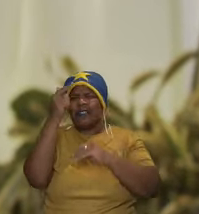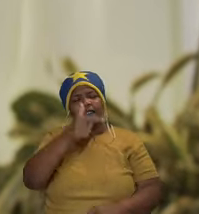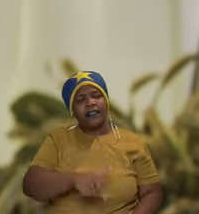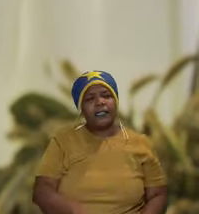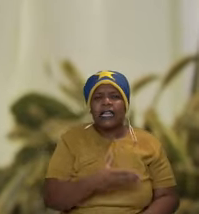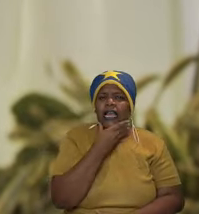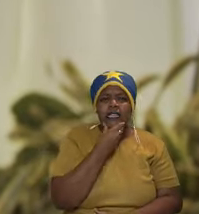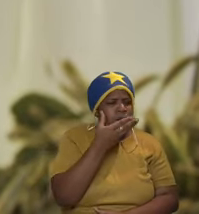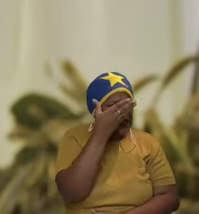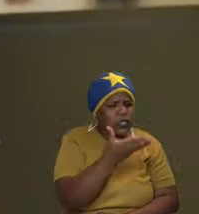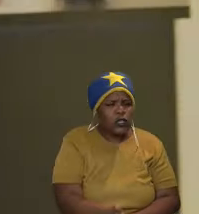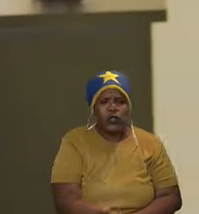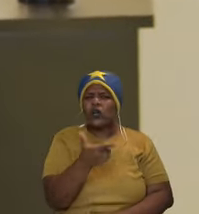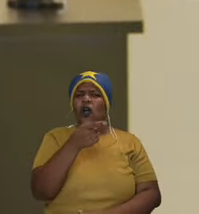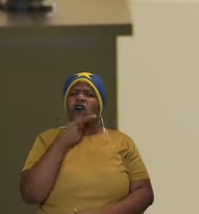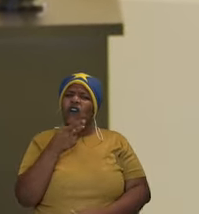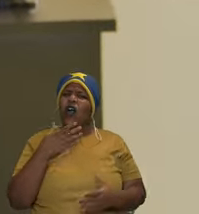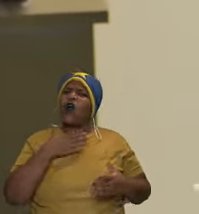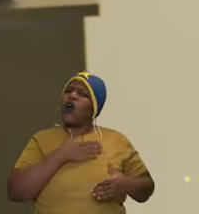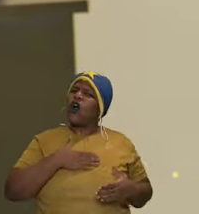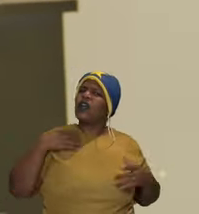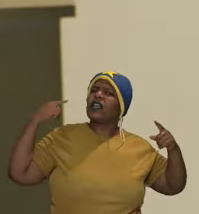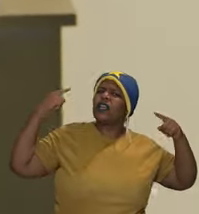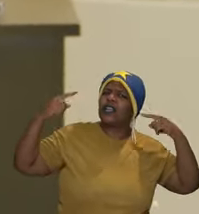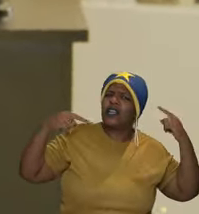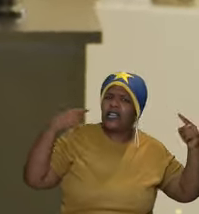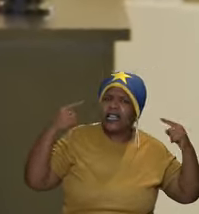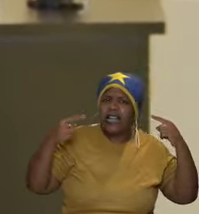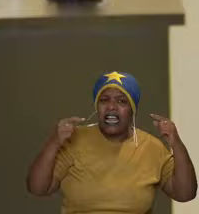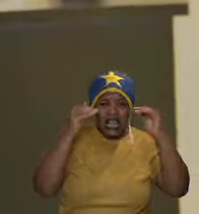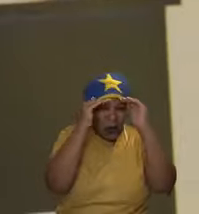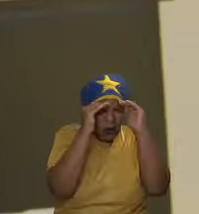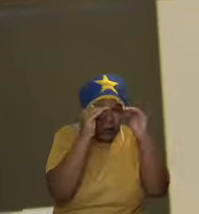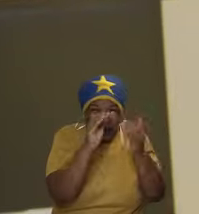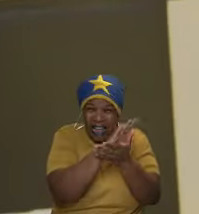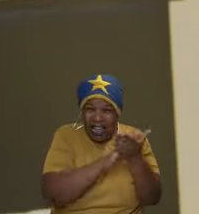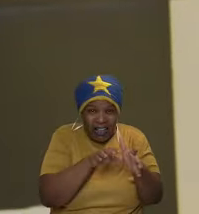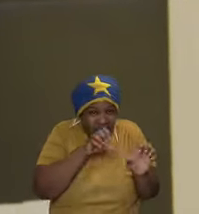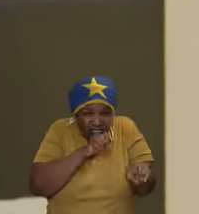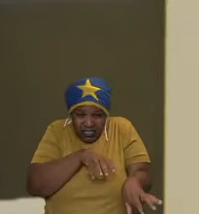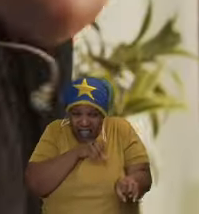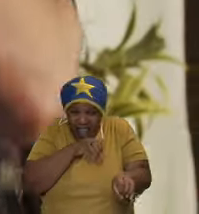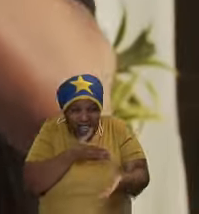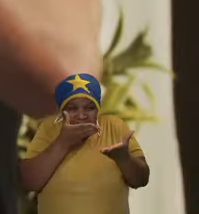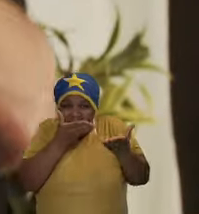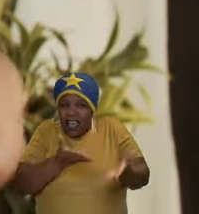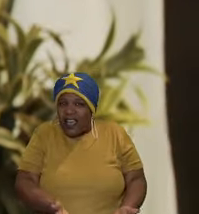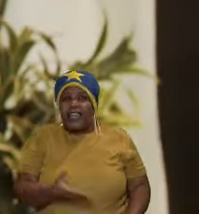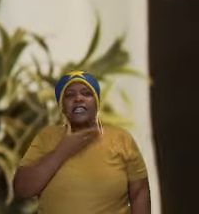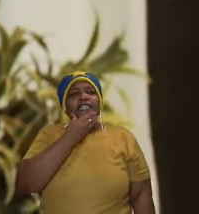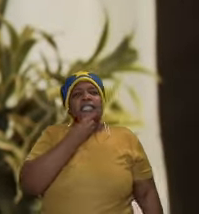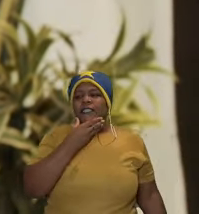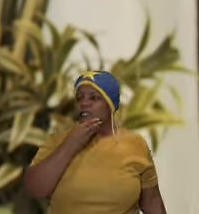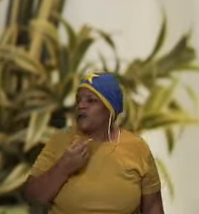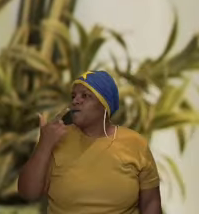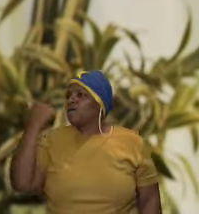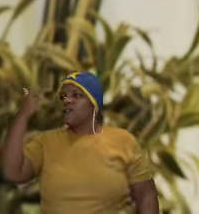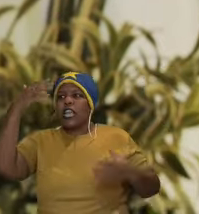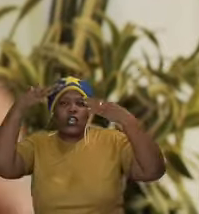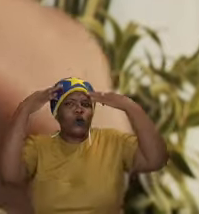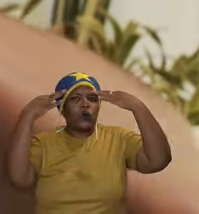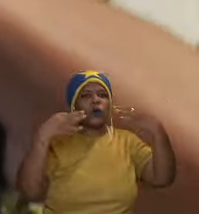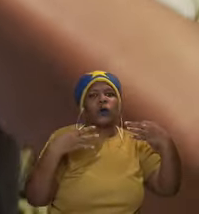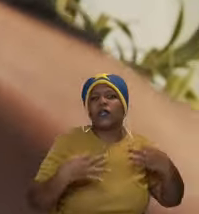tem juízo, não encosta da loucura. E não cumpri nada de tudo que eu ensinei. Esse menino tem juízo,